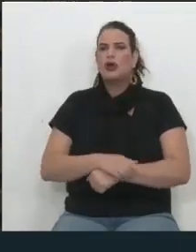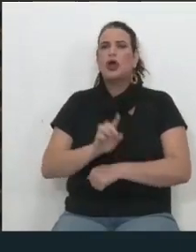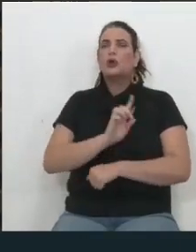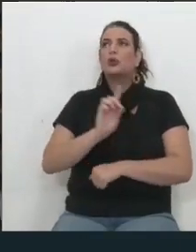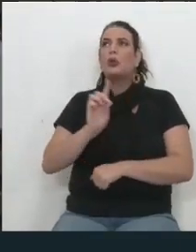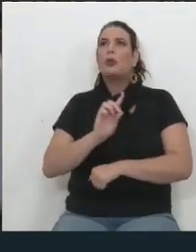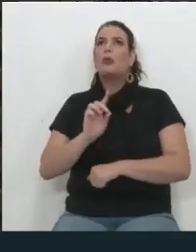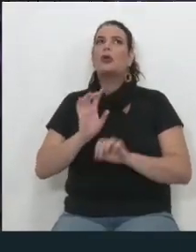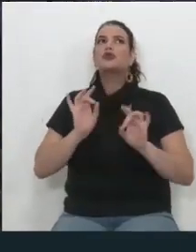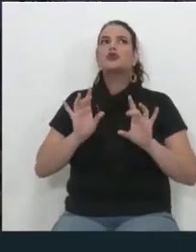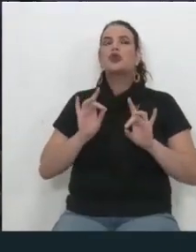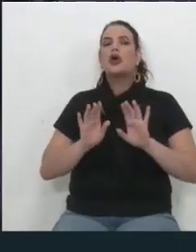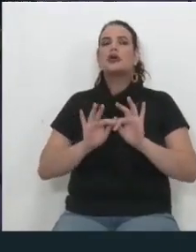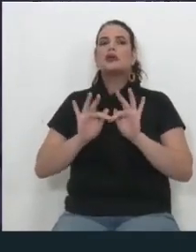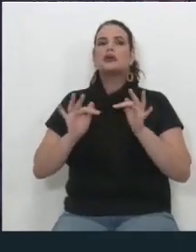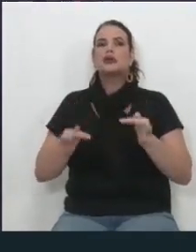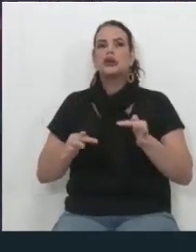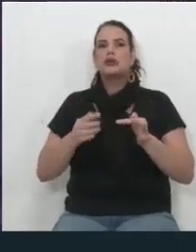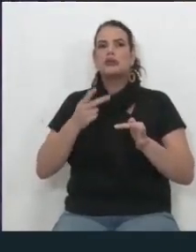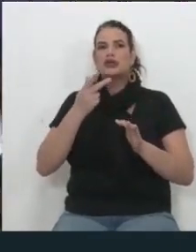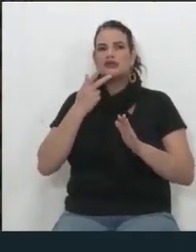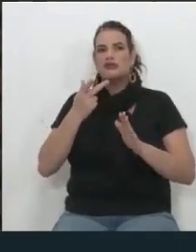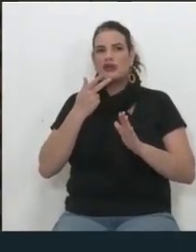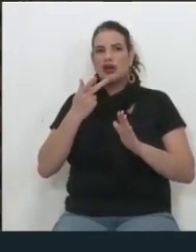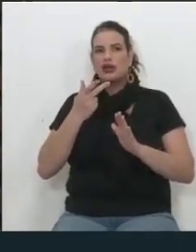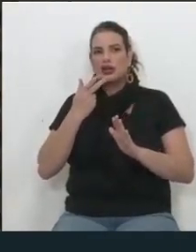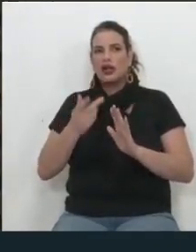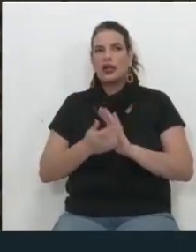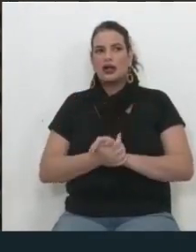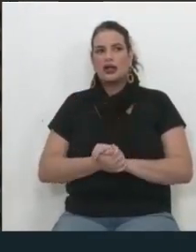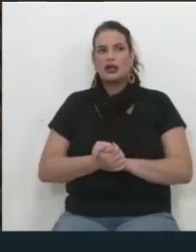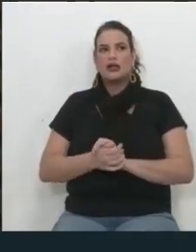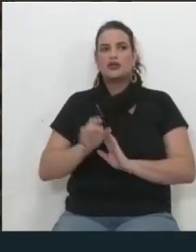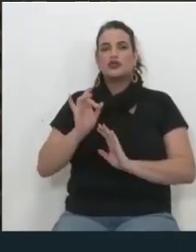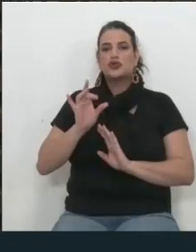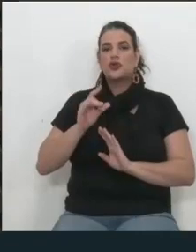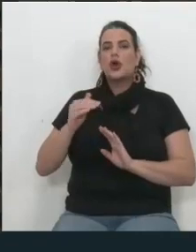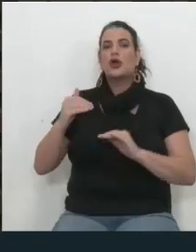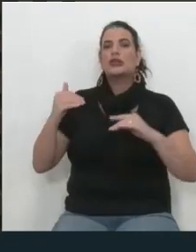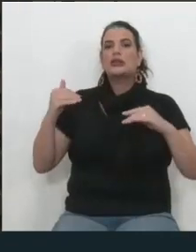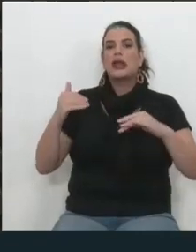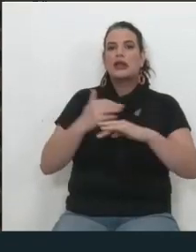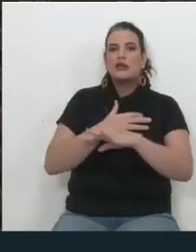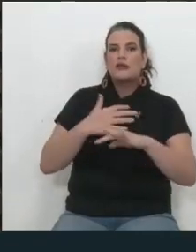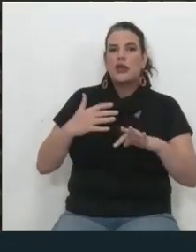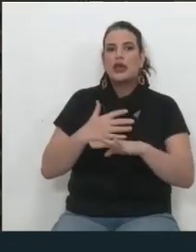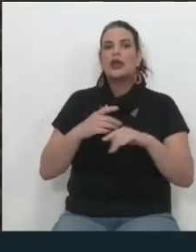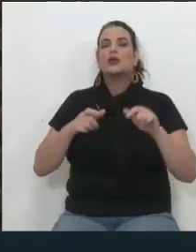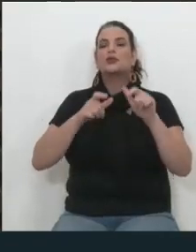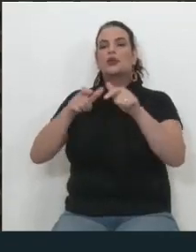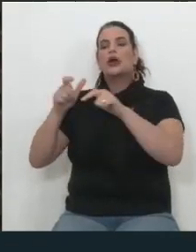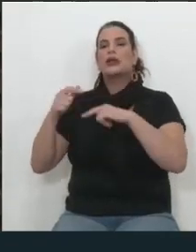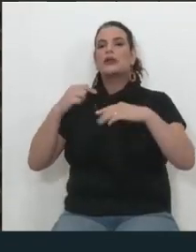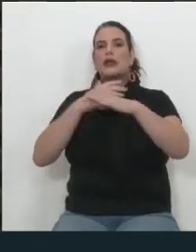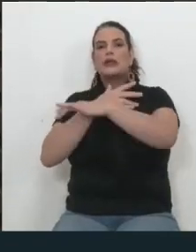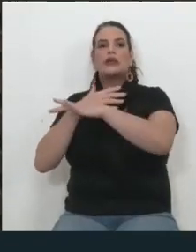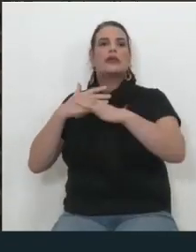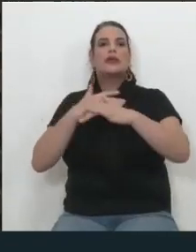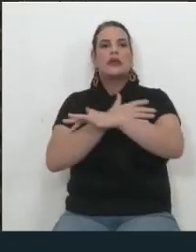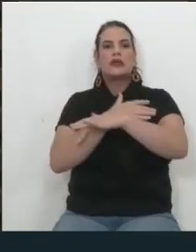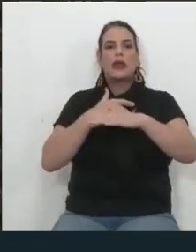simplesmente estabelecer nos diversas vias, nos diversos cantos da cidade, nas principais